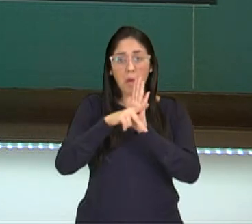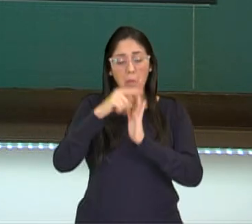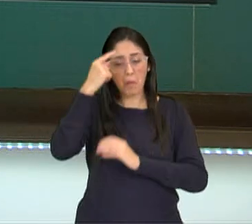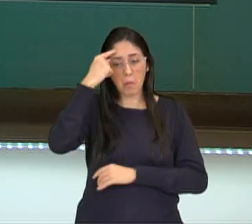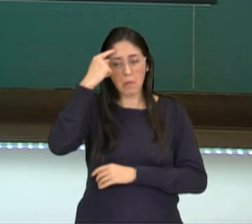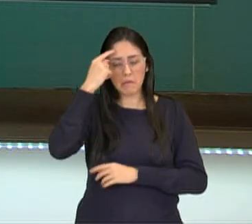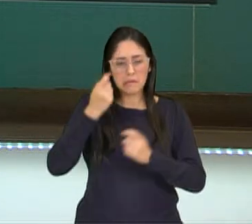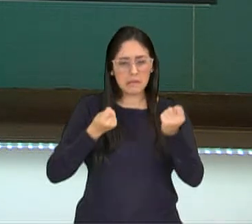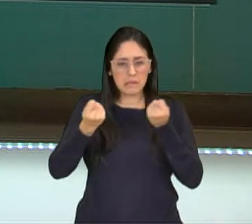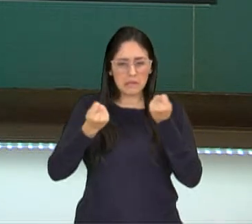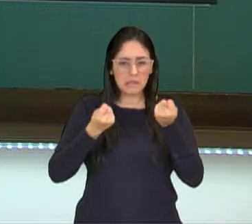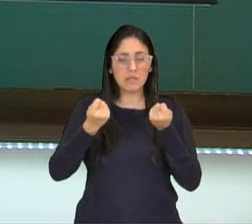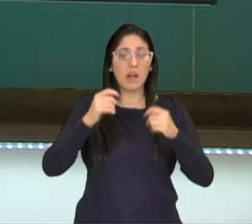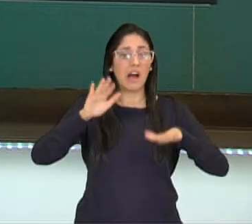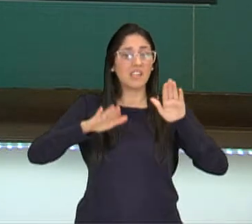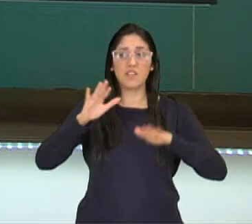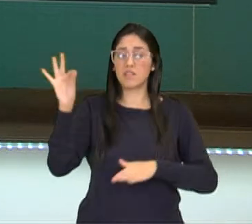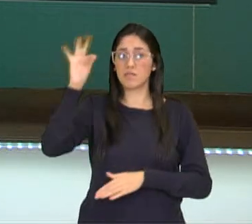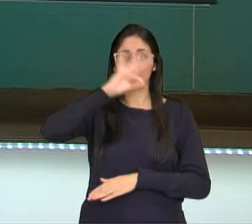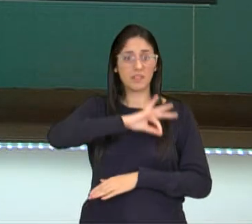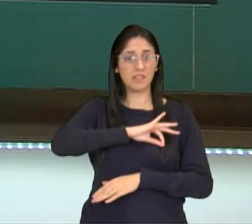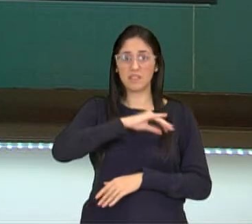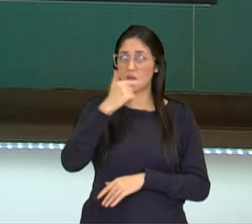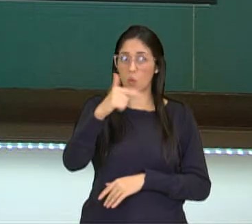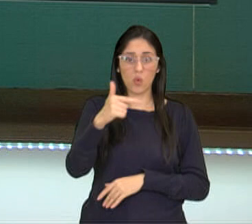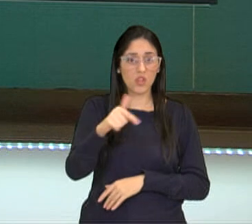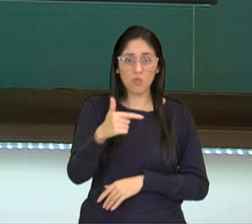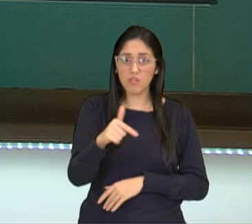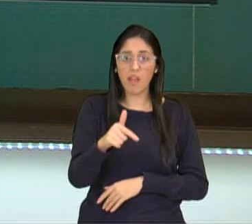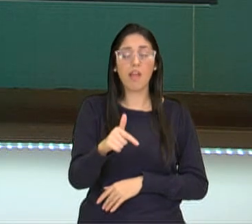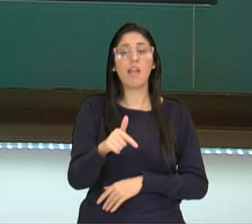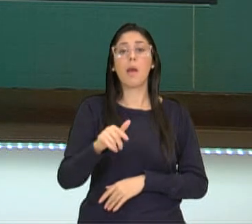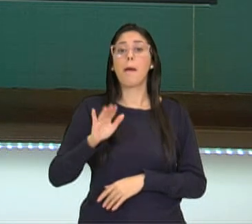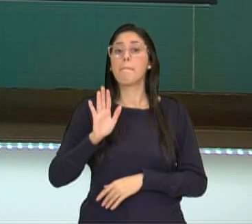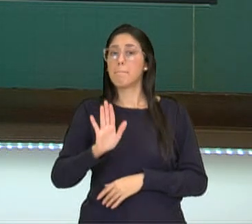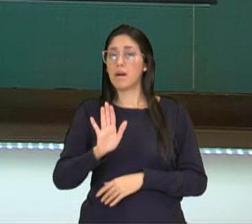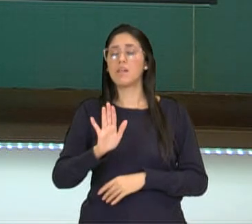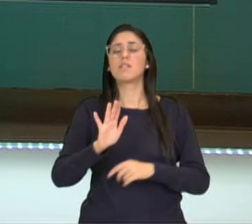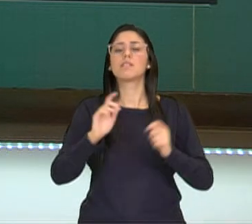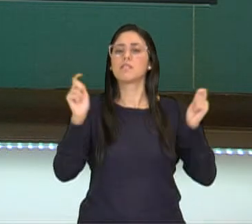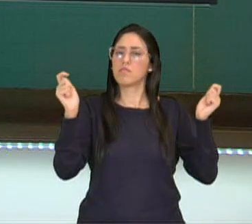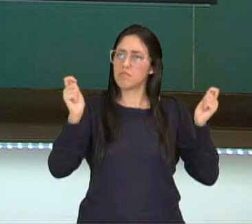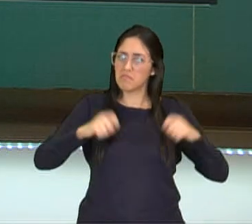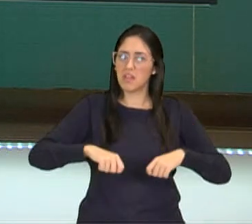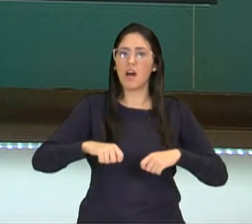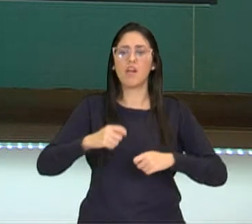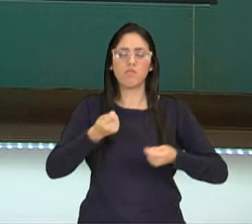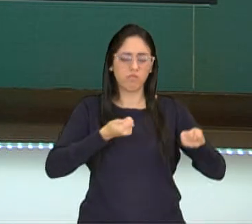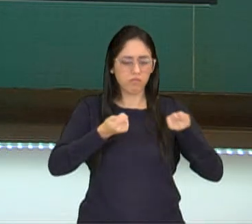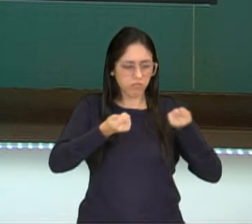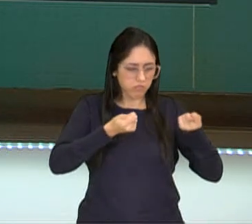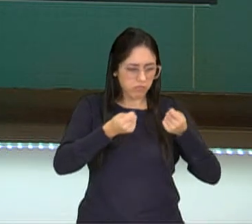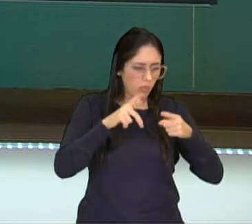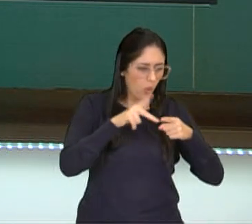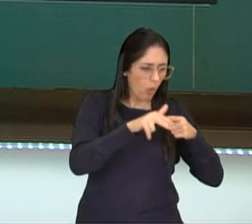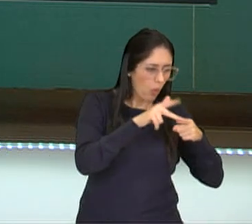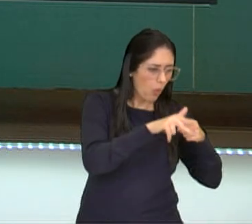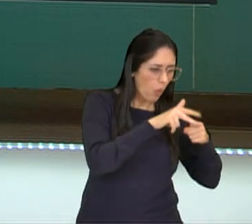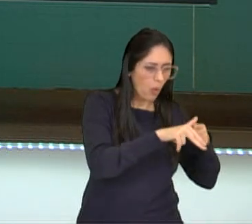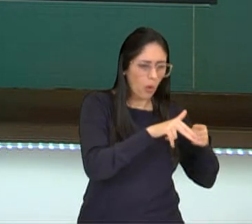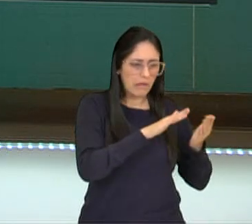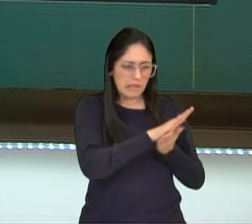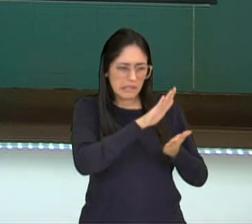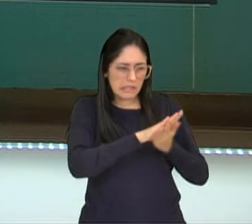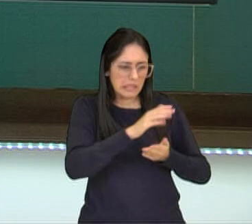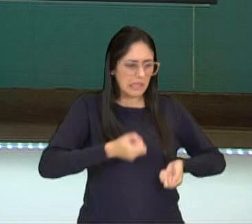pode não ter uma receita para contribuir no teu orçamento familiar, mas você contribui economizando nas suas despesas